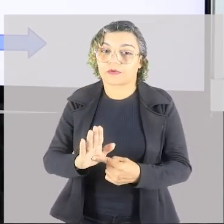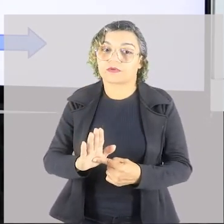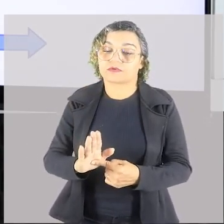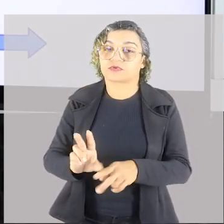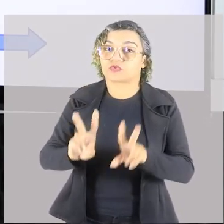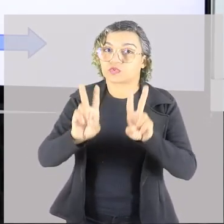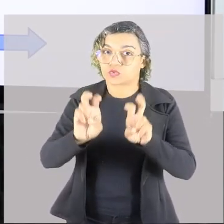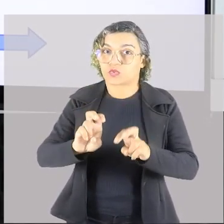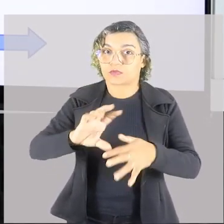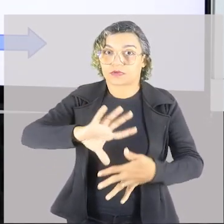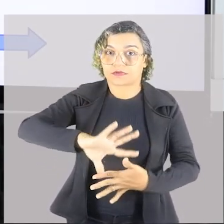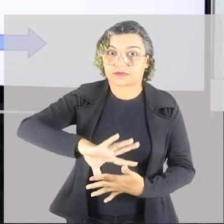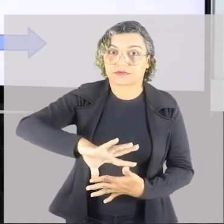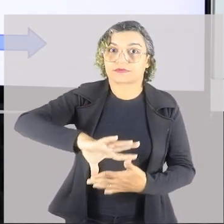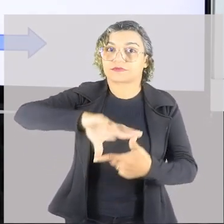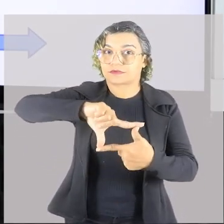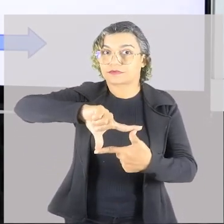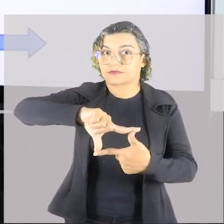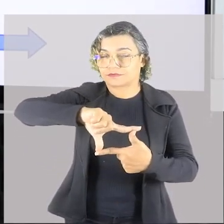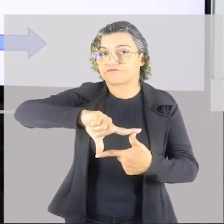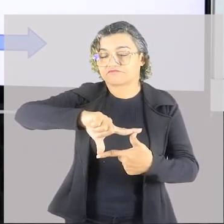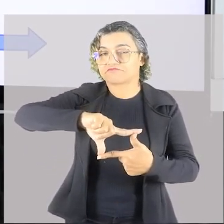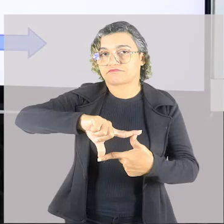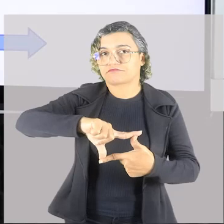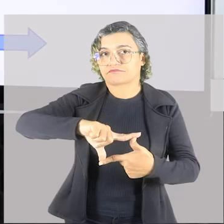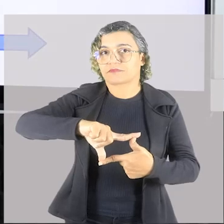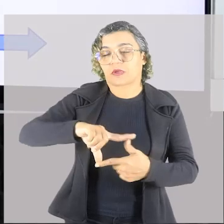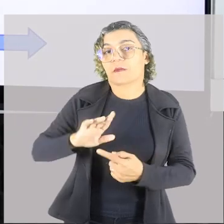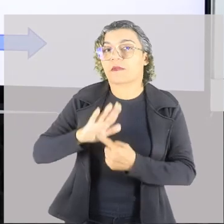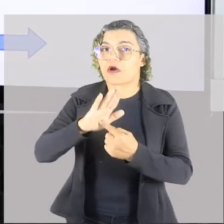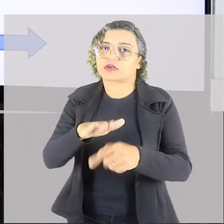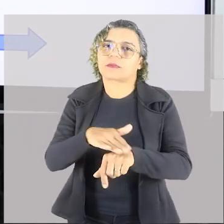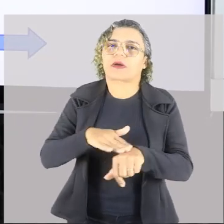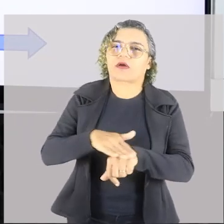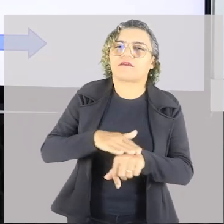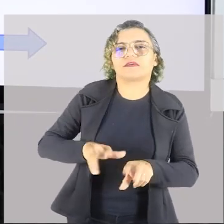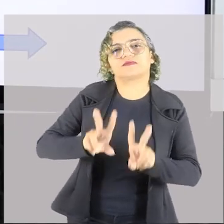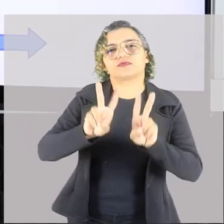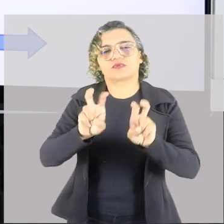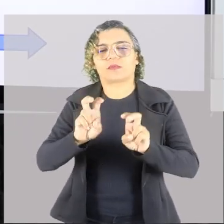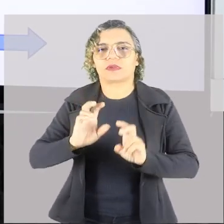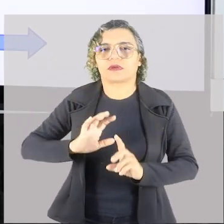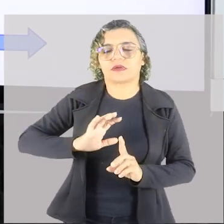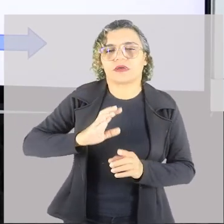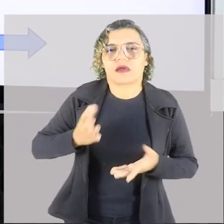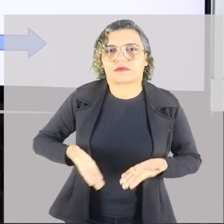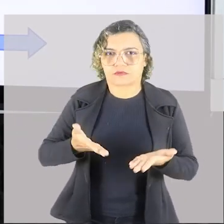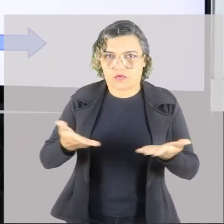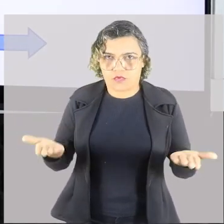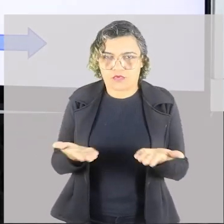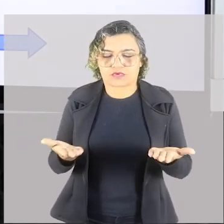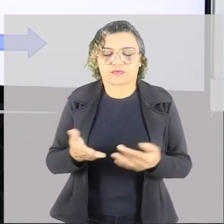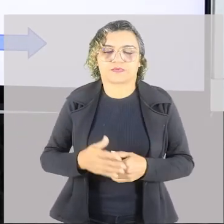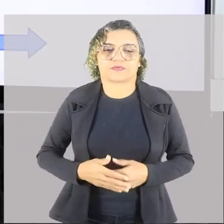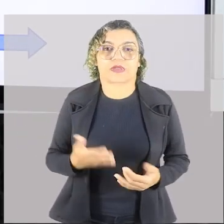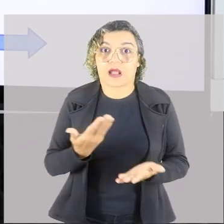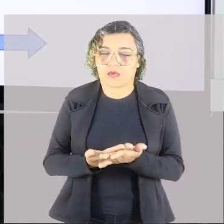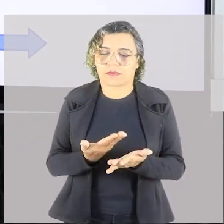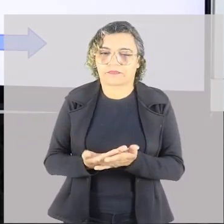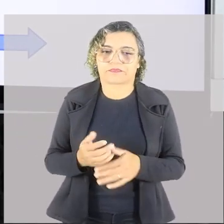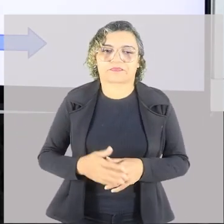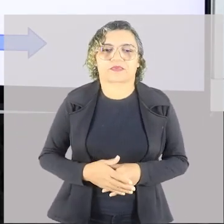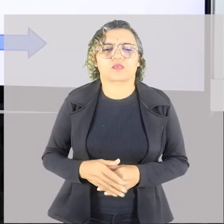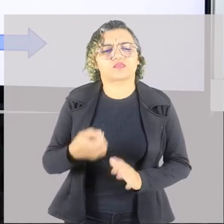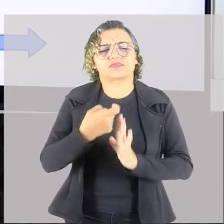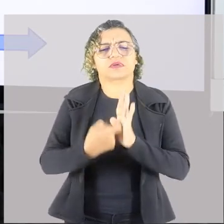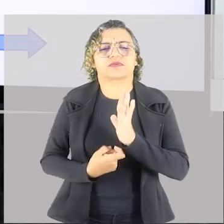etnocentrismo, essa discussão sobre etnocentrismo, que é exatamente a grande motivação da aula de hoje. E aí esse texto começa